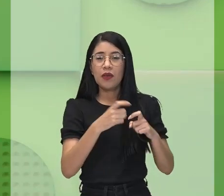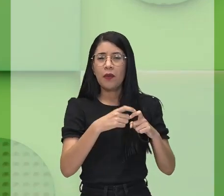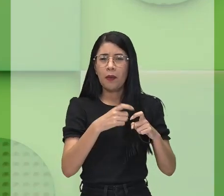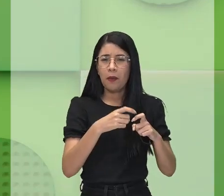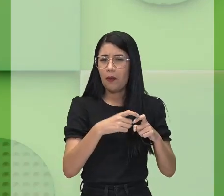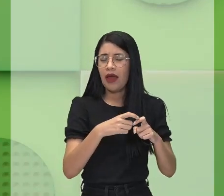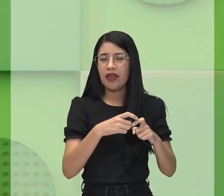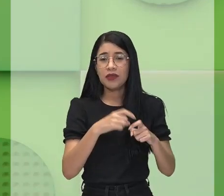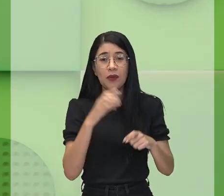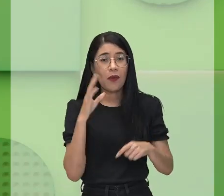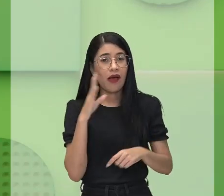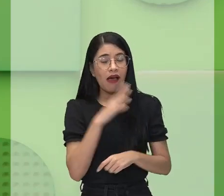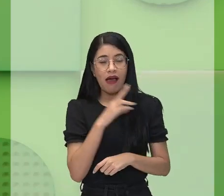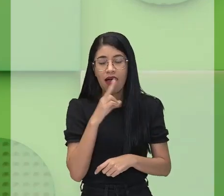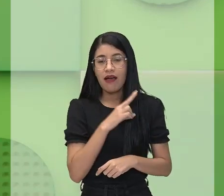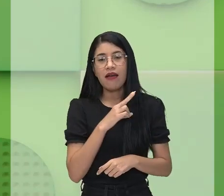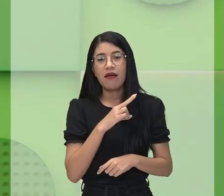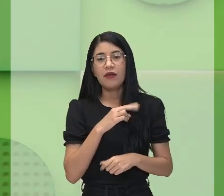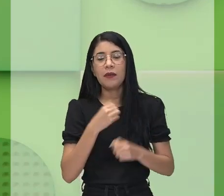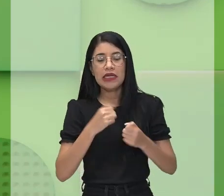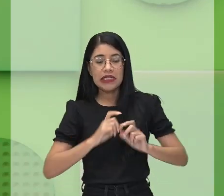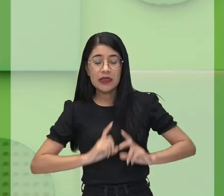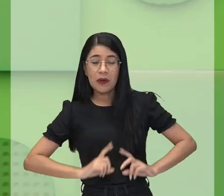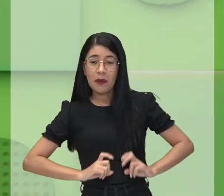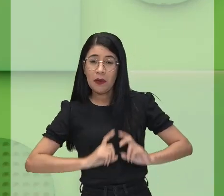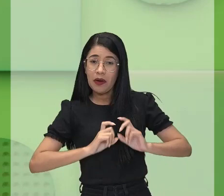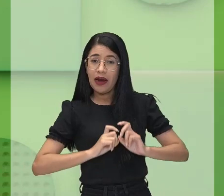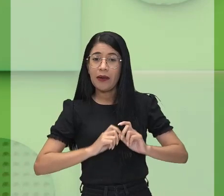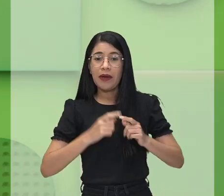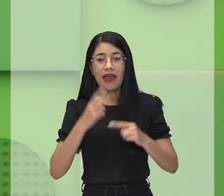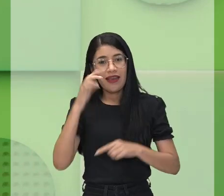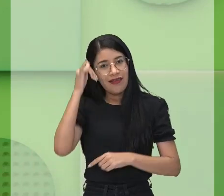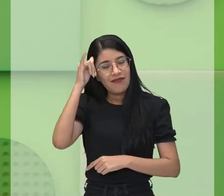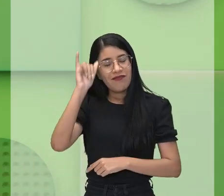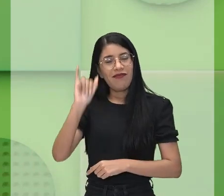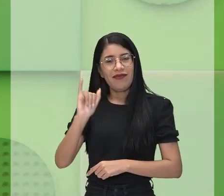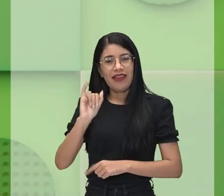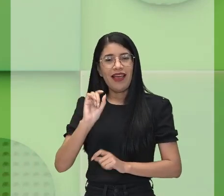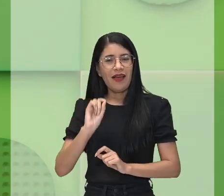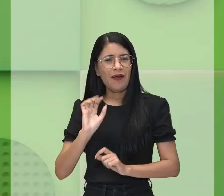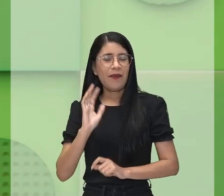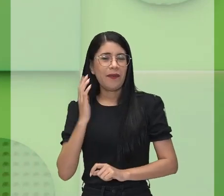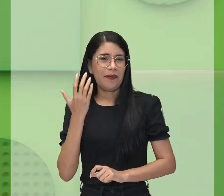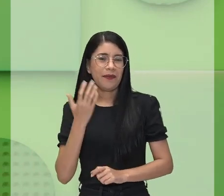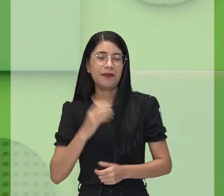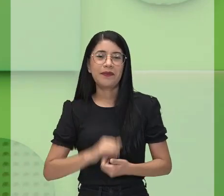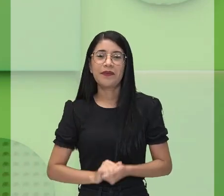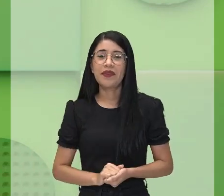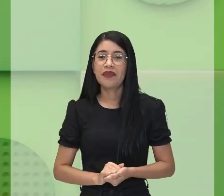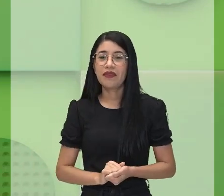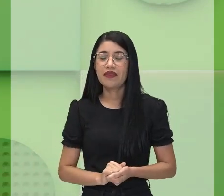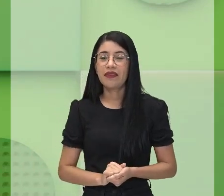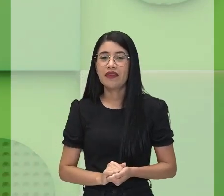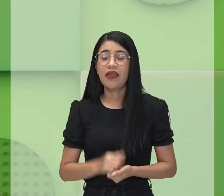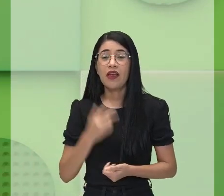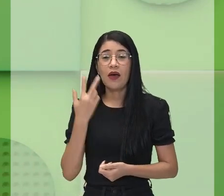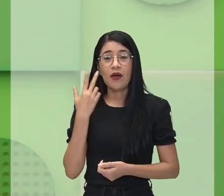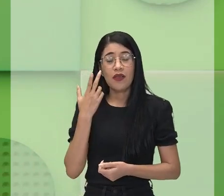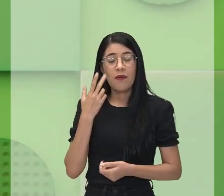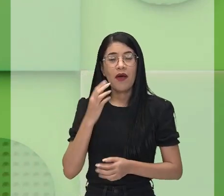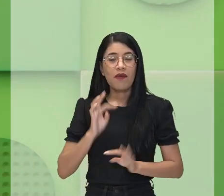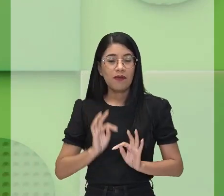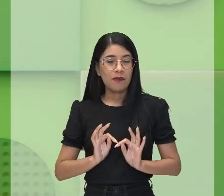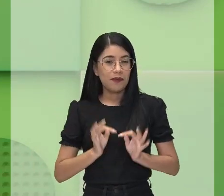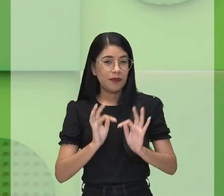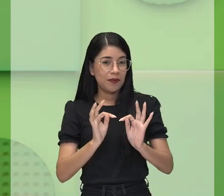consulta, né? Uma consulta médica e fazer exames para não chegar nesse nível. O comum de quem faz